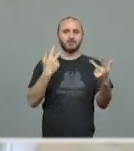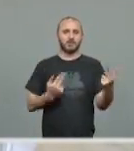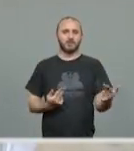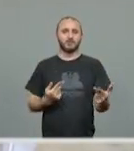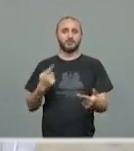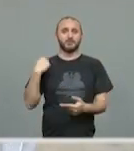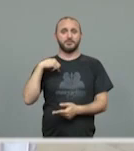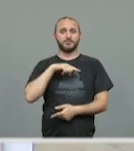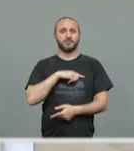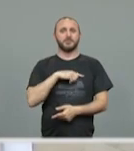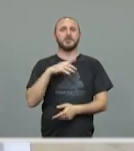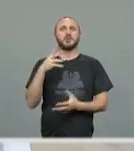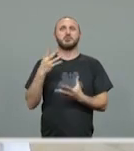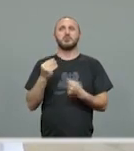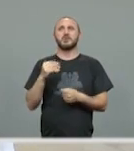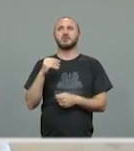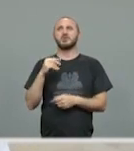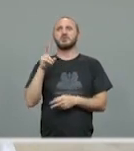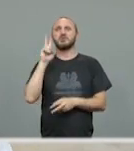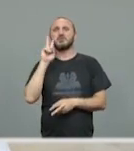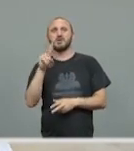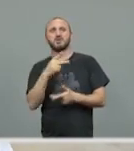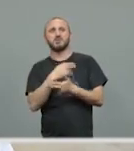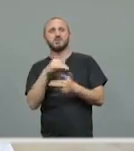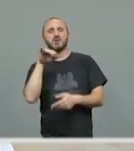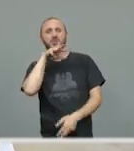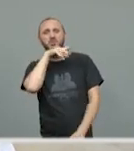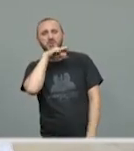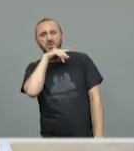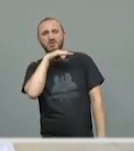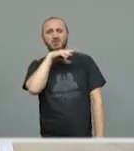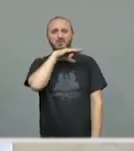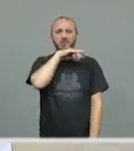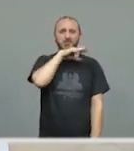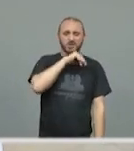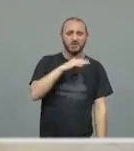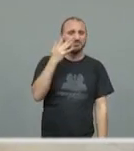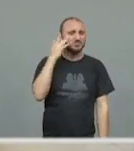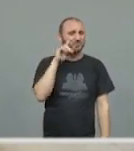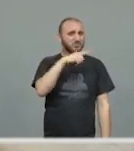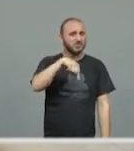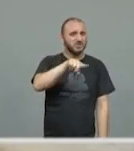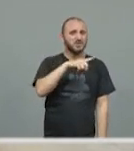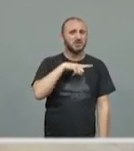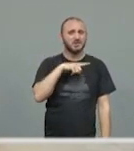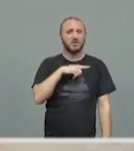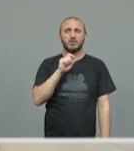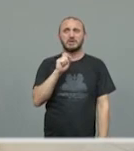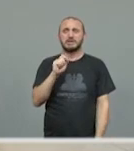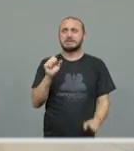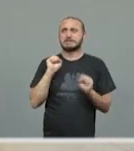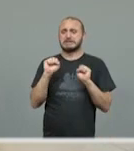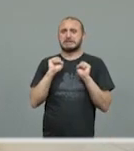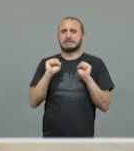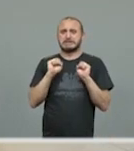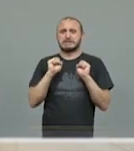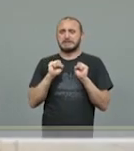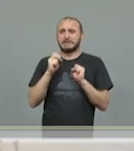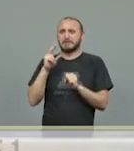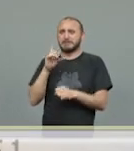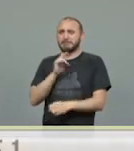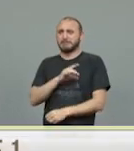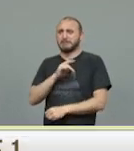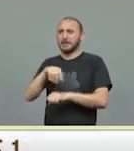estamos demais ouvindo coisa ruim, gente. Não sei vocês, mas eu tenho paura, tenho receio de ligar a